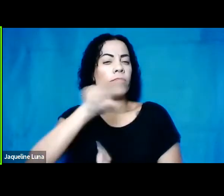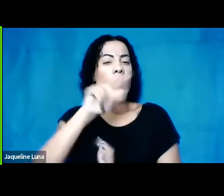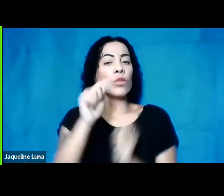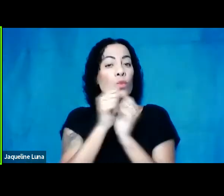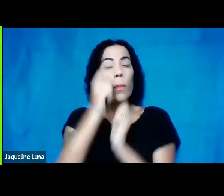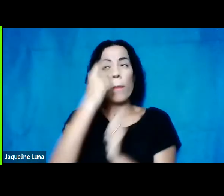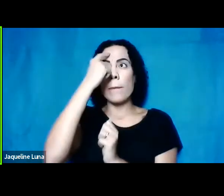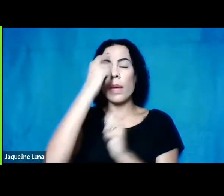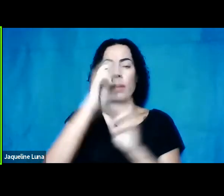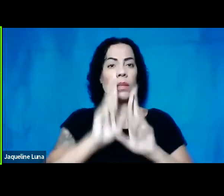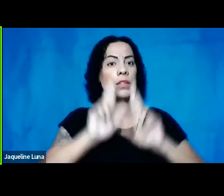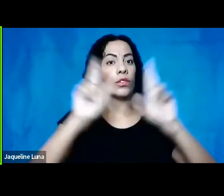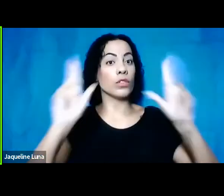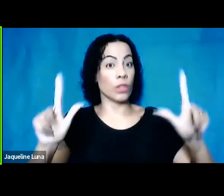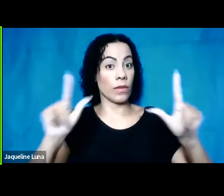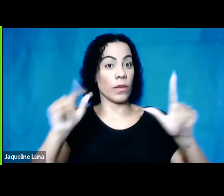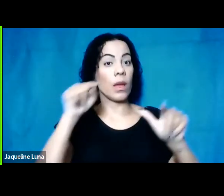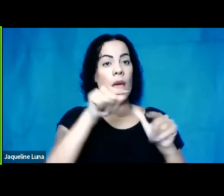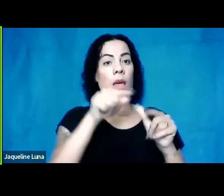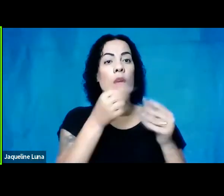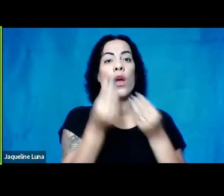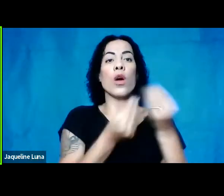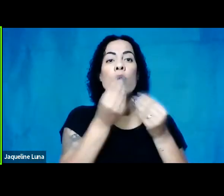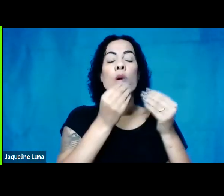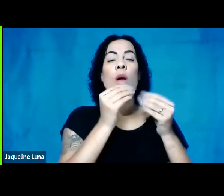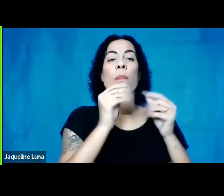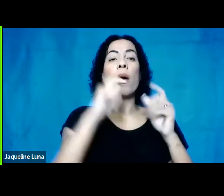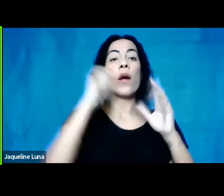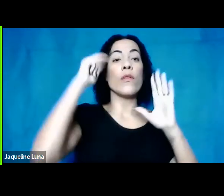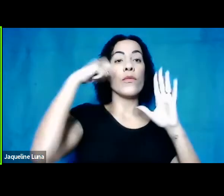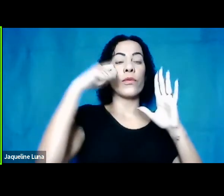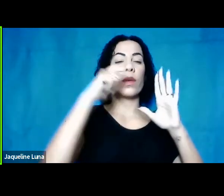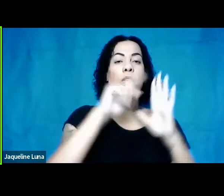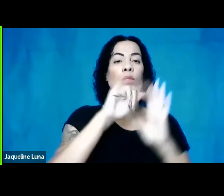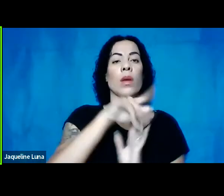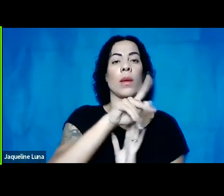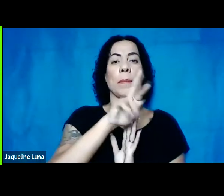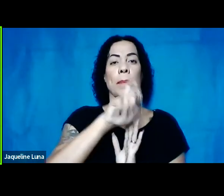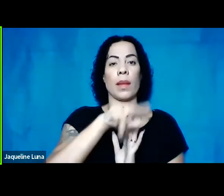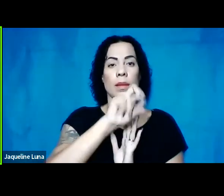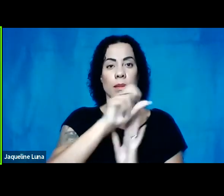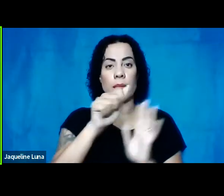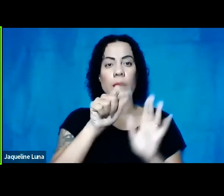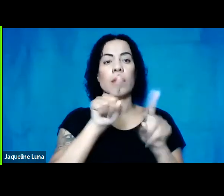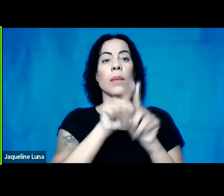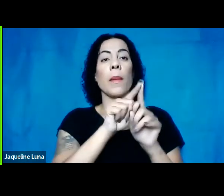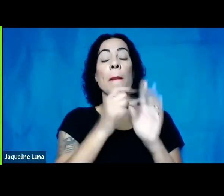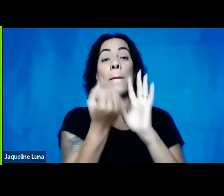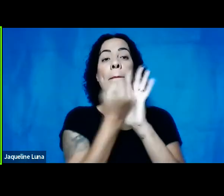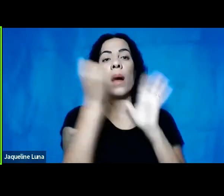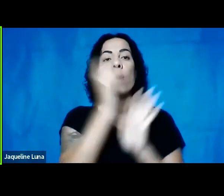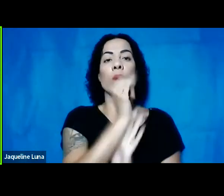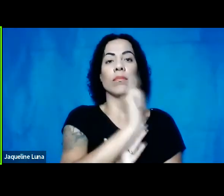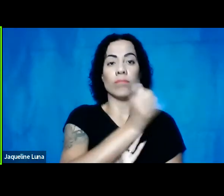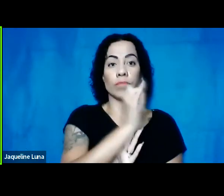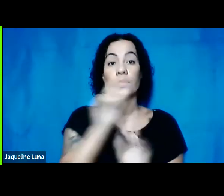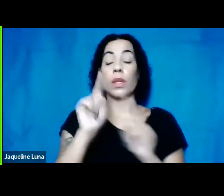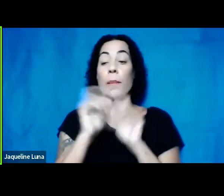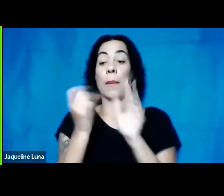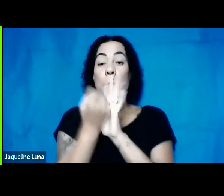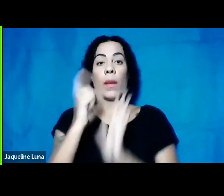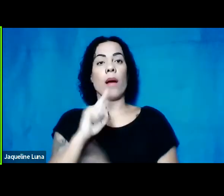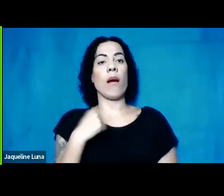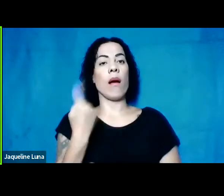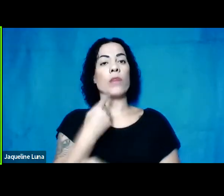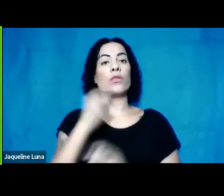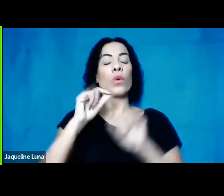sobre a diferença entre essa abordagem da grande imprensa, entre esse modelo que marca a narrativa da grande imprensa e o que marca a gente quando a gente está fazendo comunicação